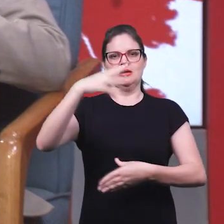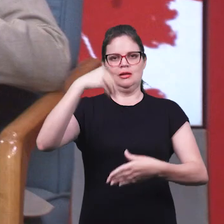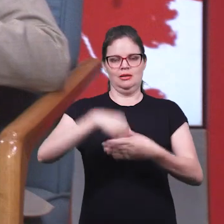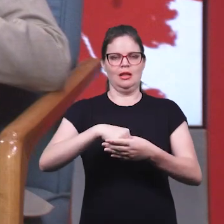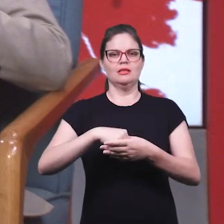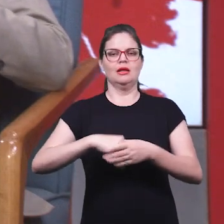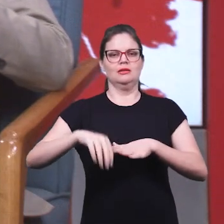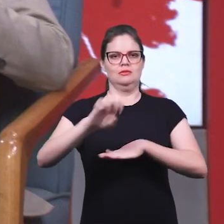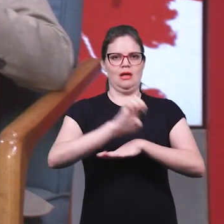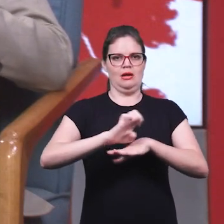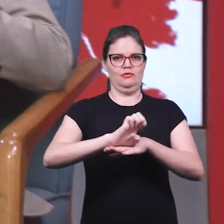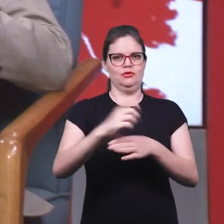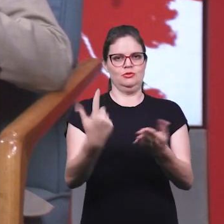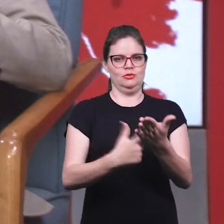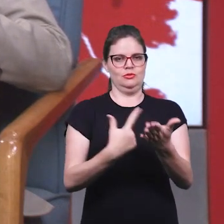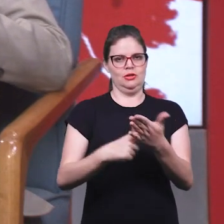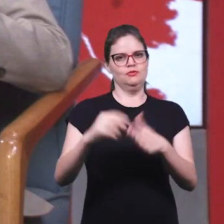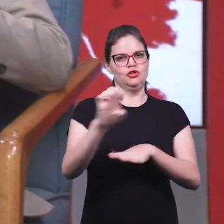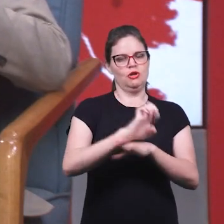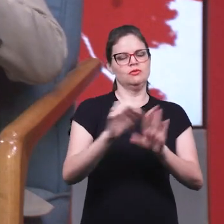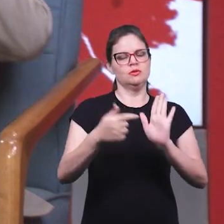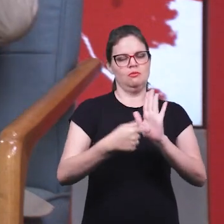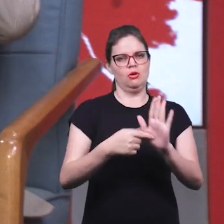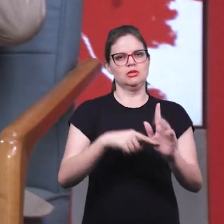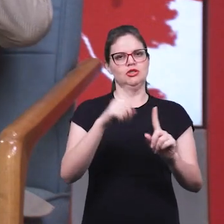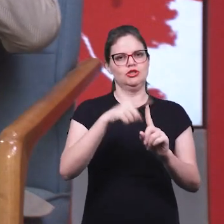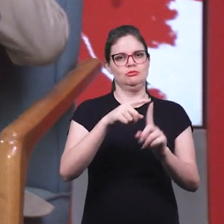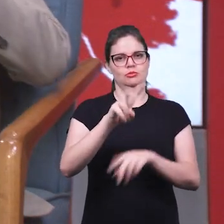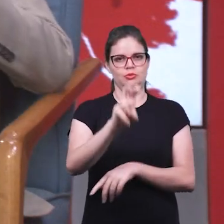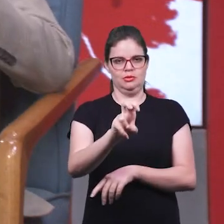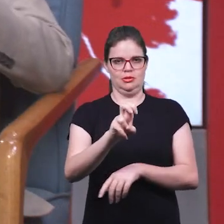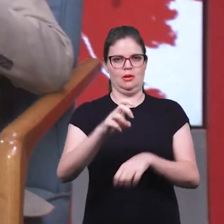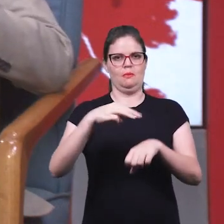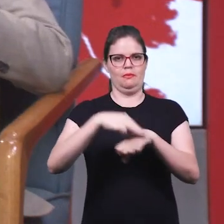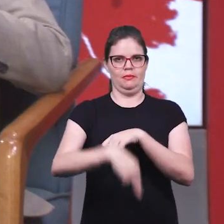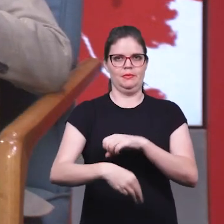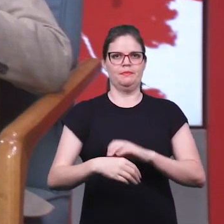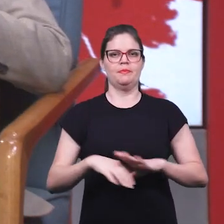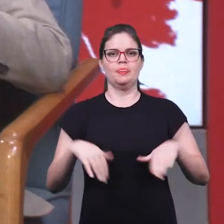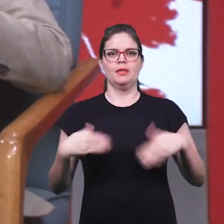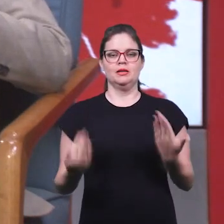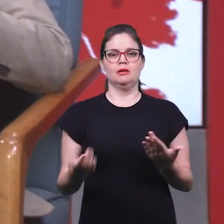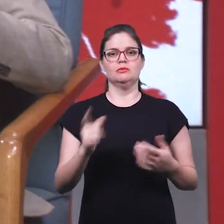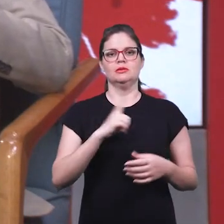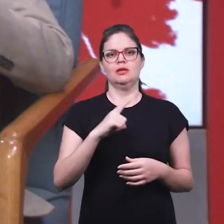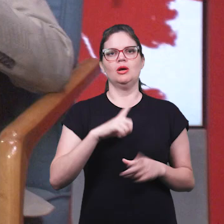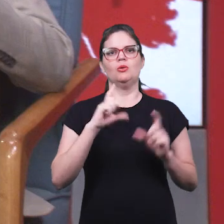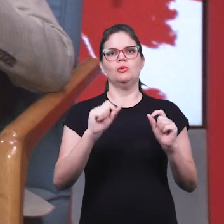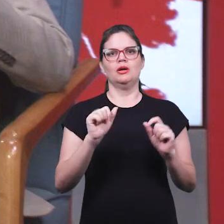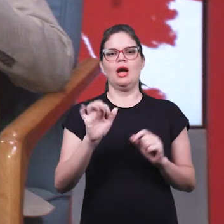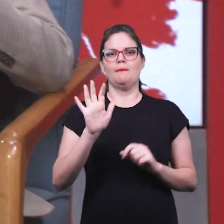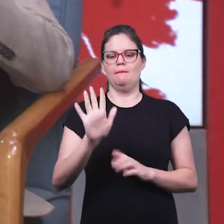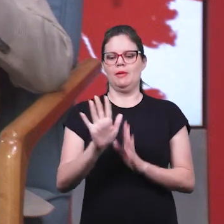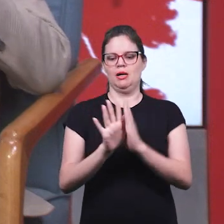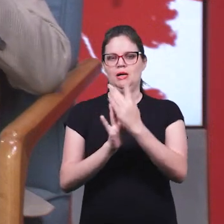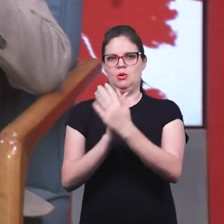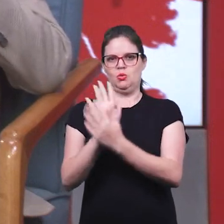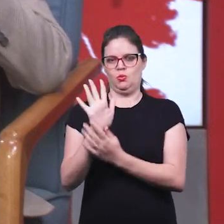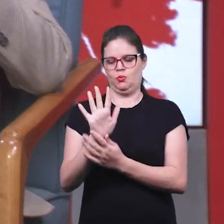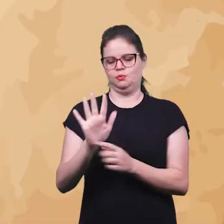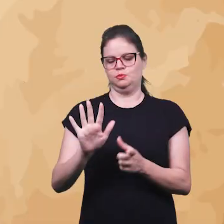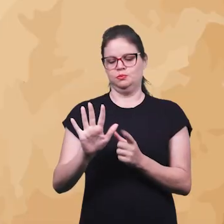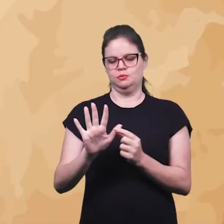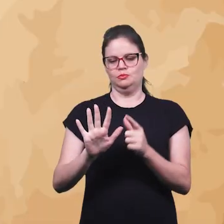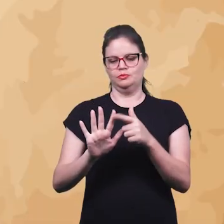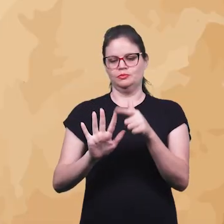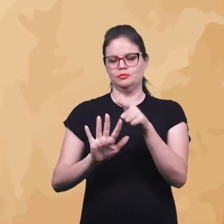a Éfeso, né? aos Efésios. Muito bem, então, a mão, como nós